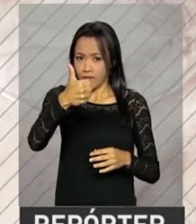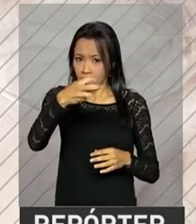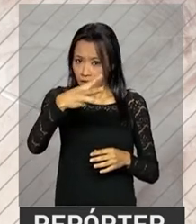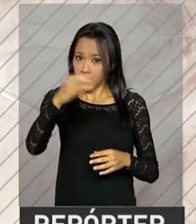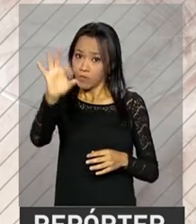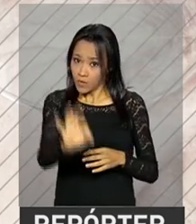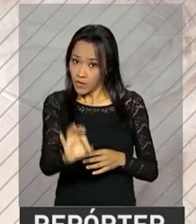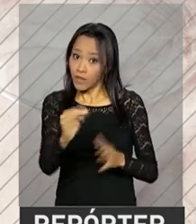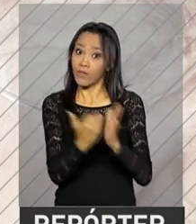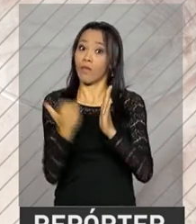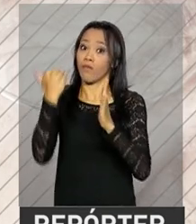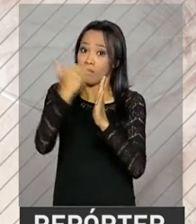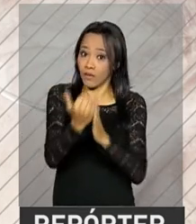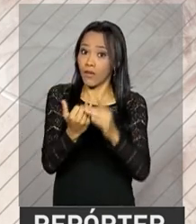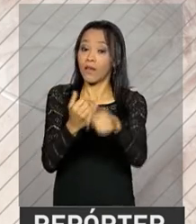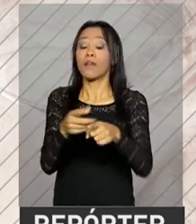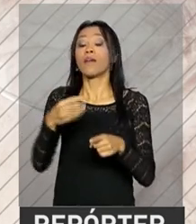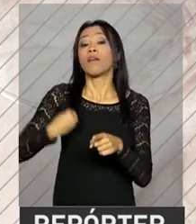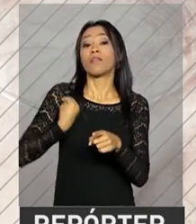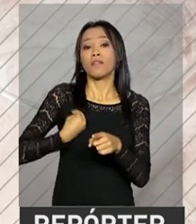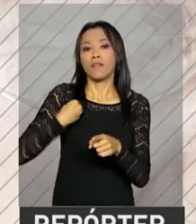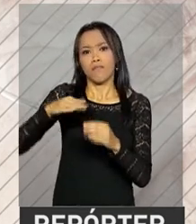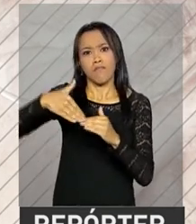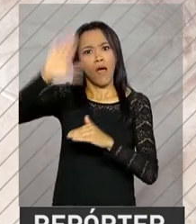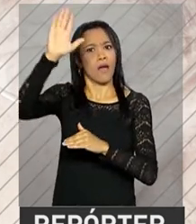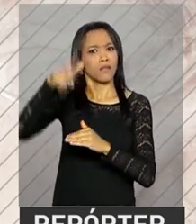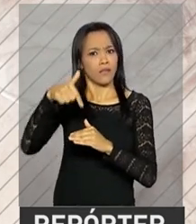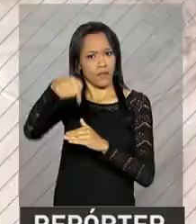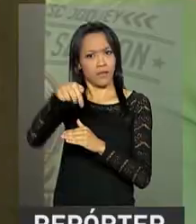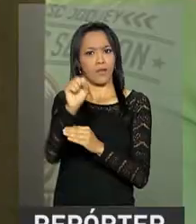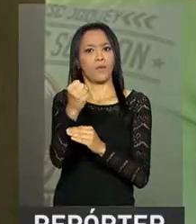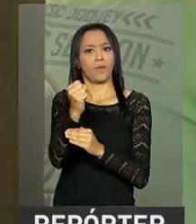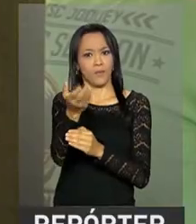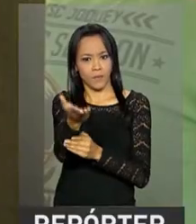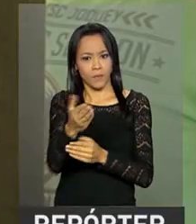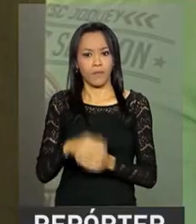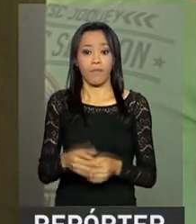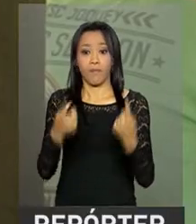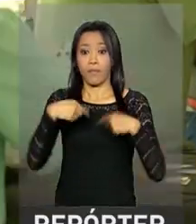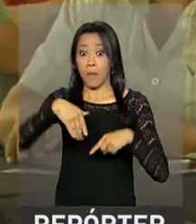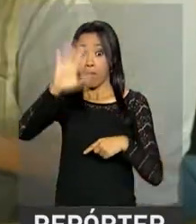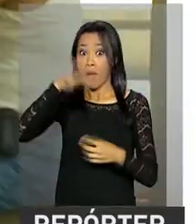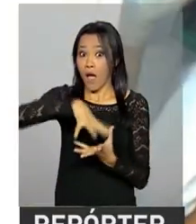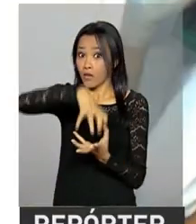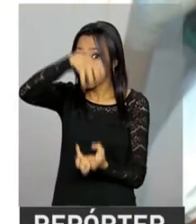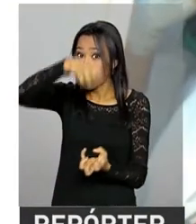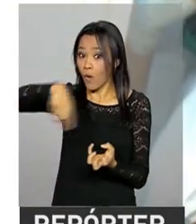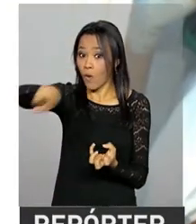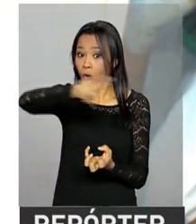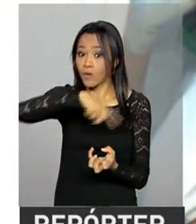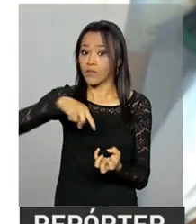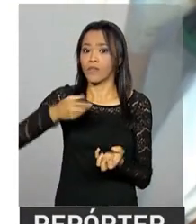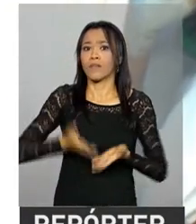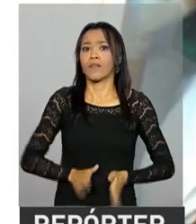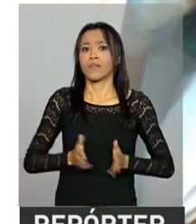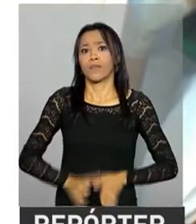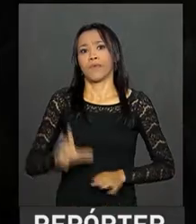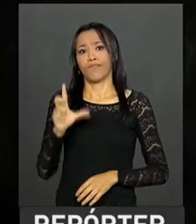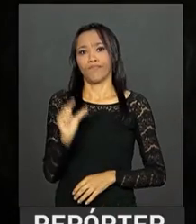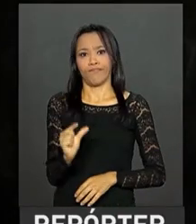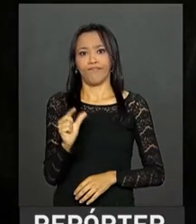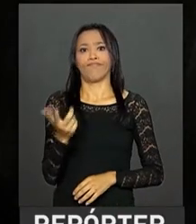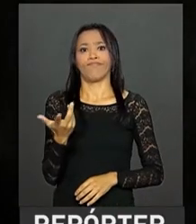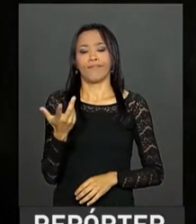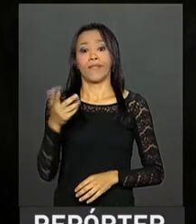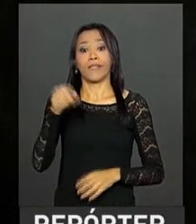e a expectativa de vida deve passar dos 78 anos. Mais idosos por um lado, menos nascimentos por outro.